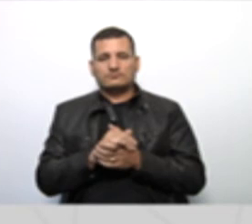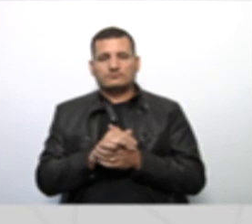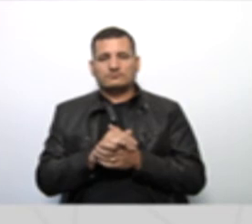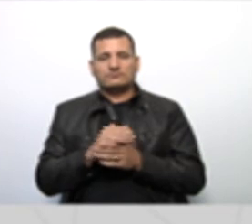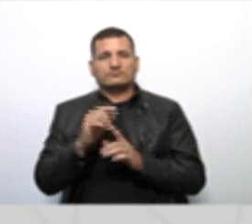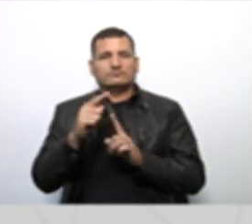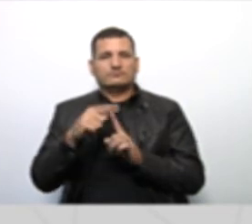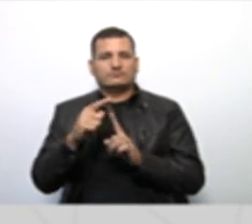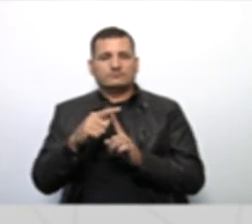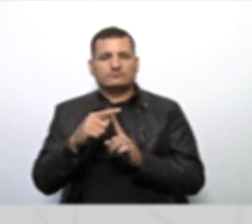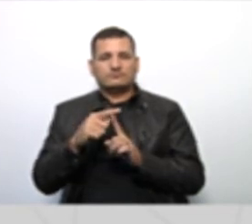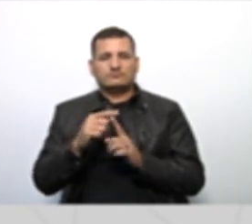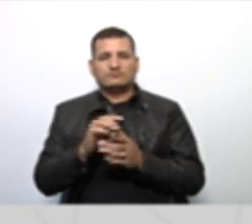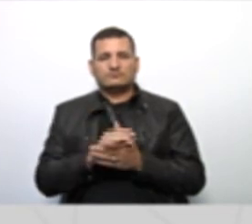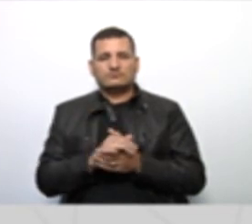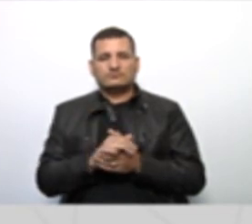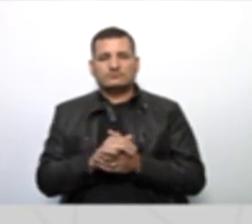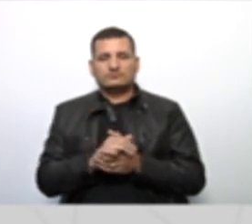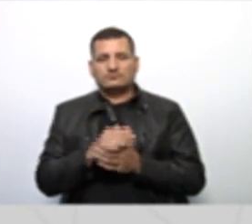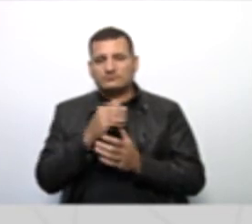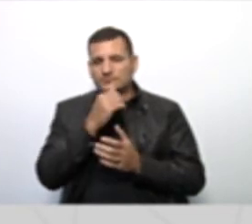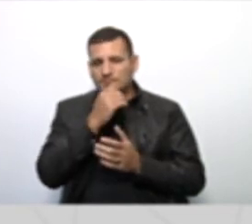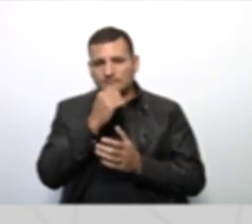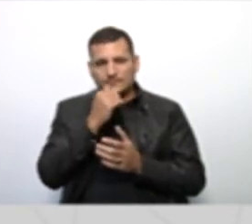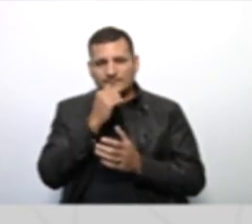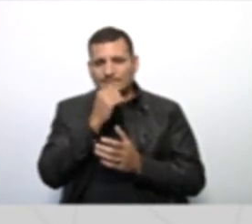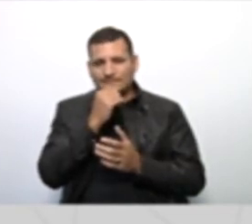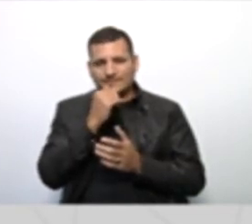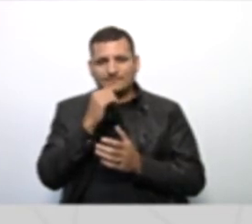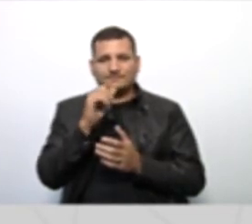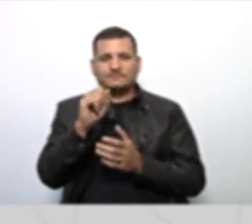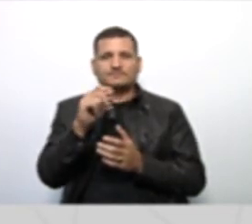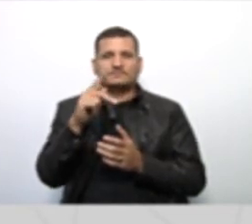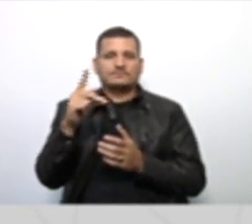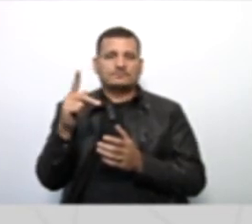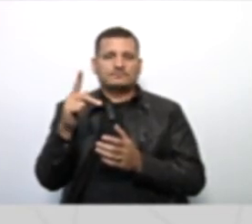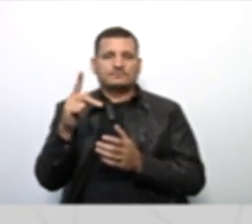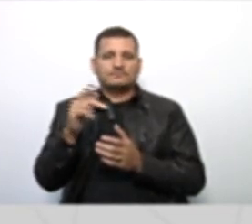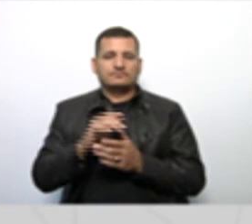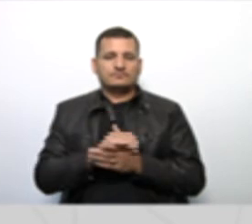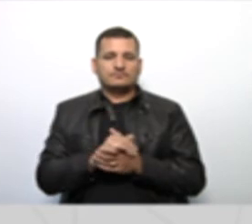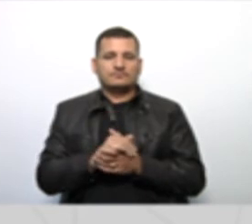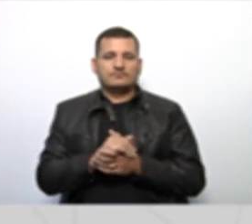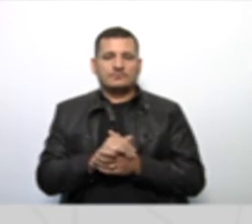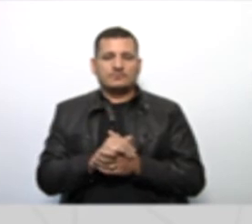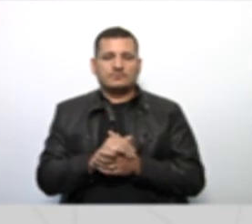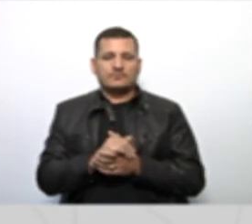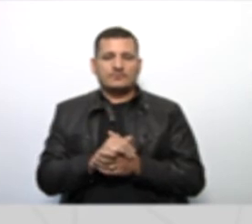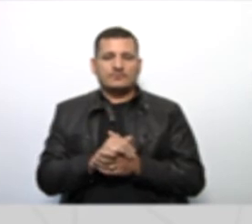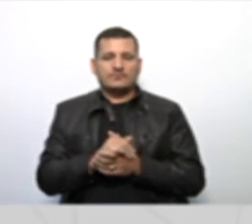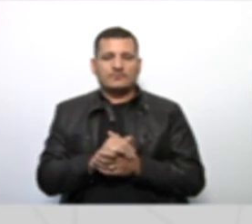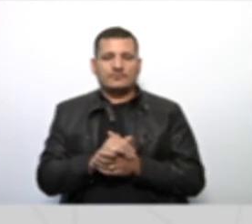versão, entendeu? Aqui eu já mostrei para vocês. Aqui de app eu estou importando somente essa biblioteca. De label, somente essa